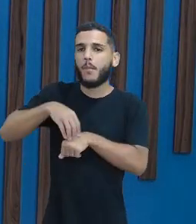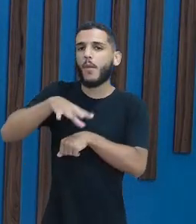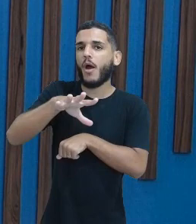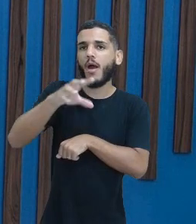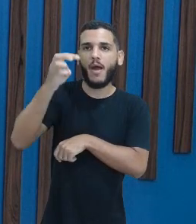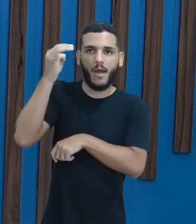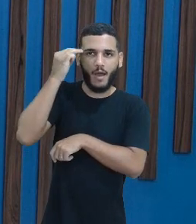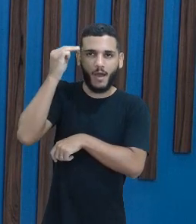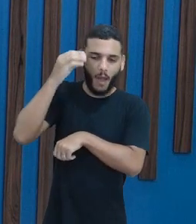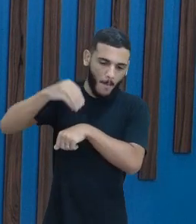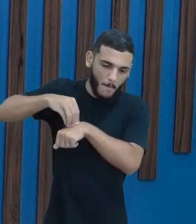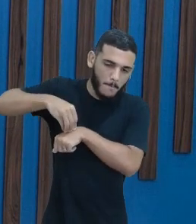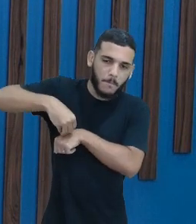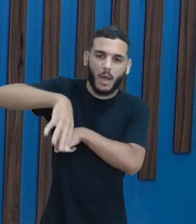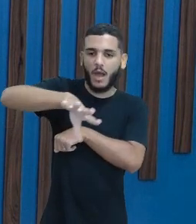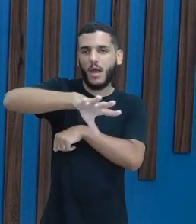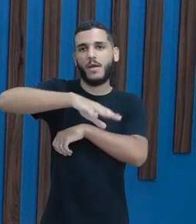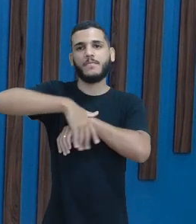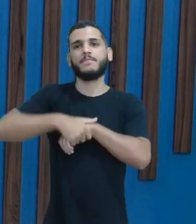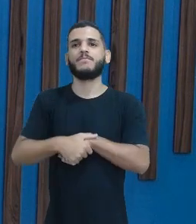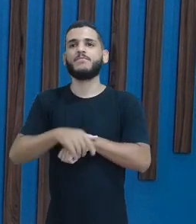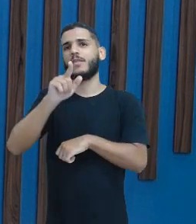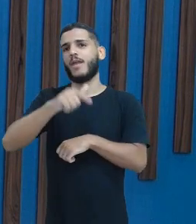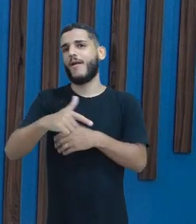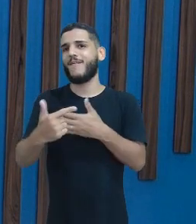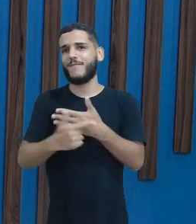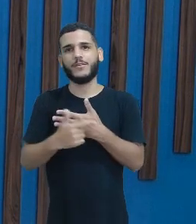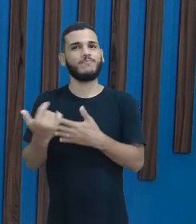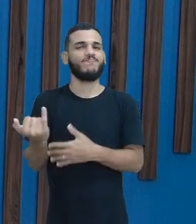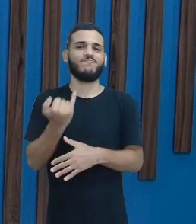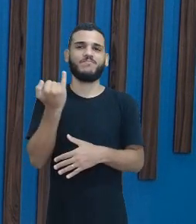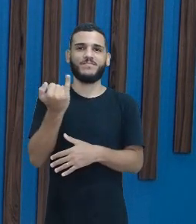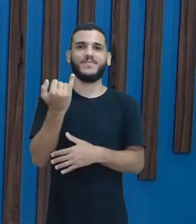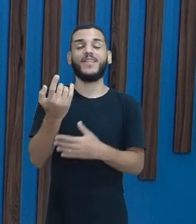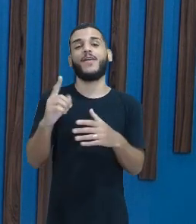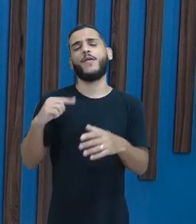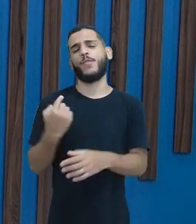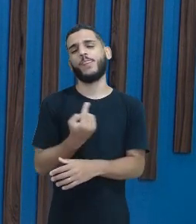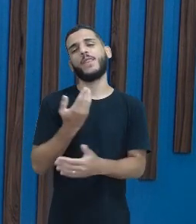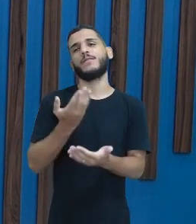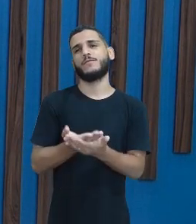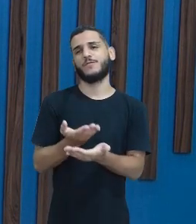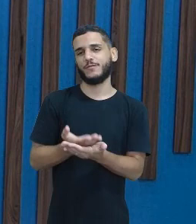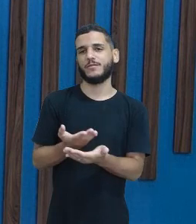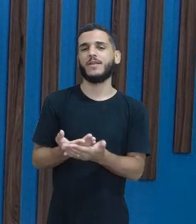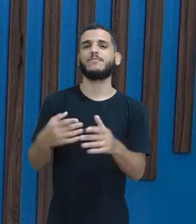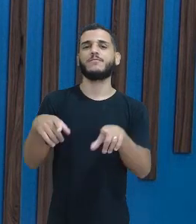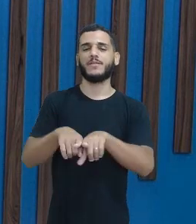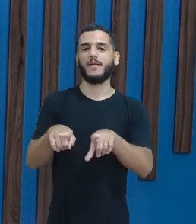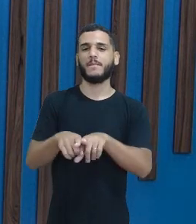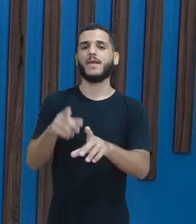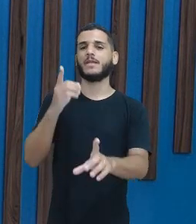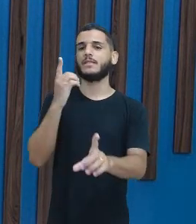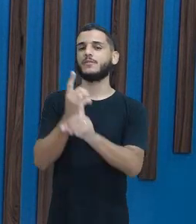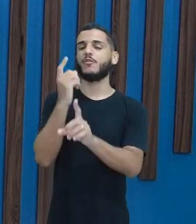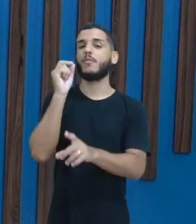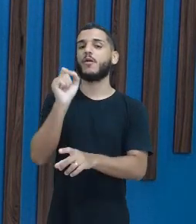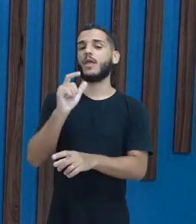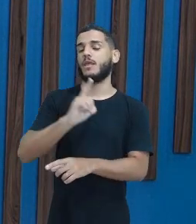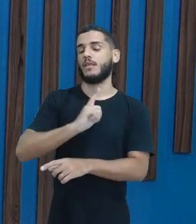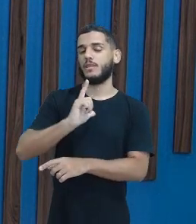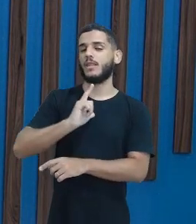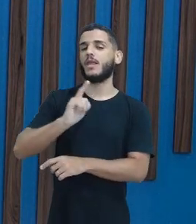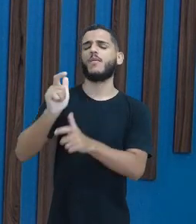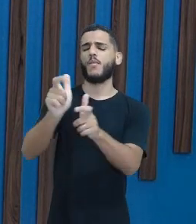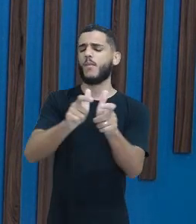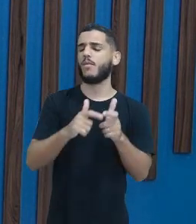É muito bonita essa função, tá certo, gente? A gente estudando e descobrindo que existe isso em algum